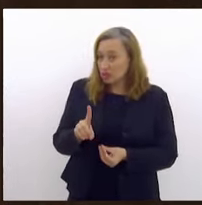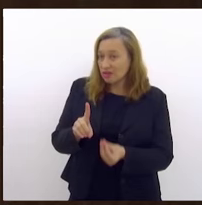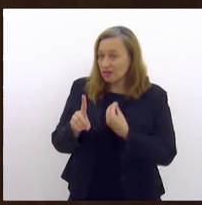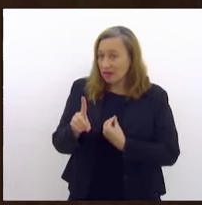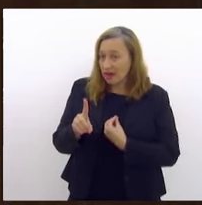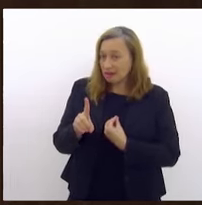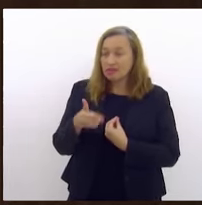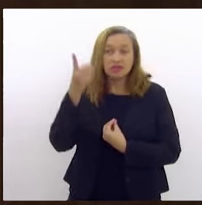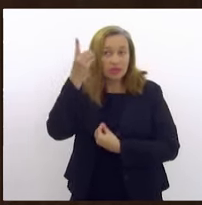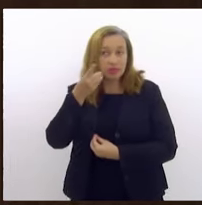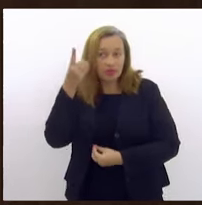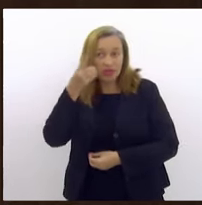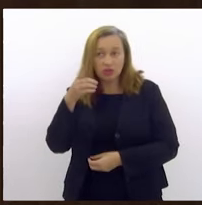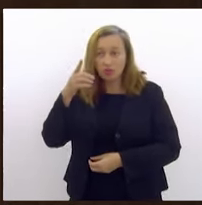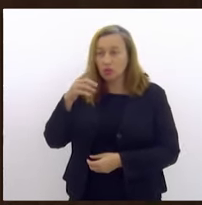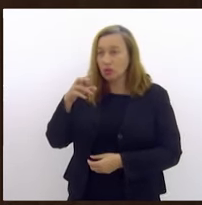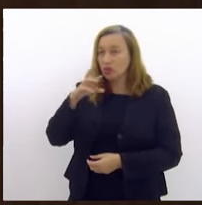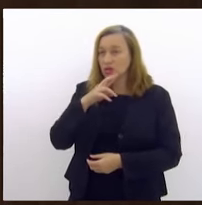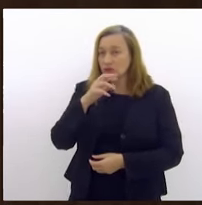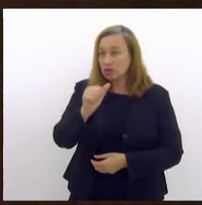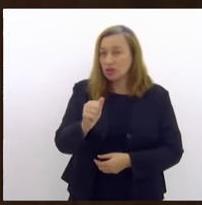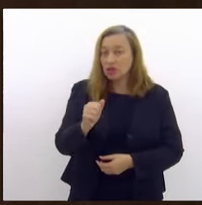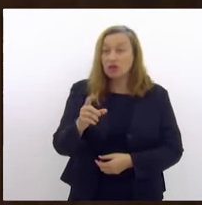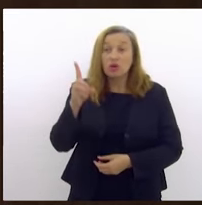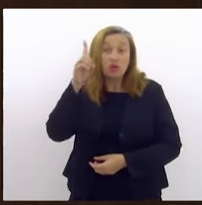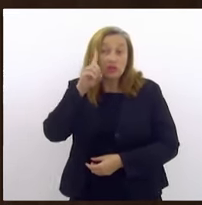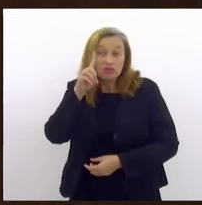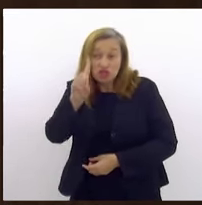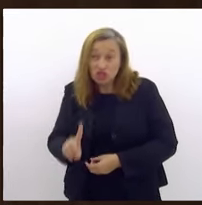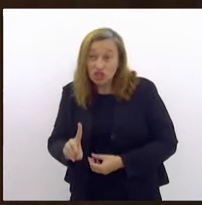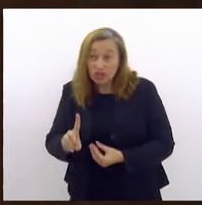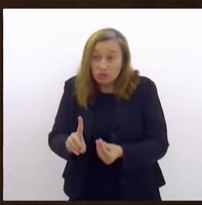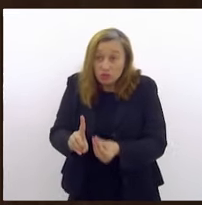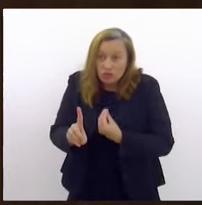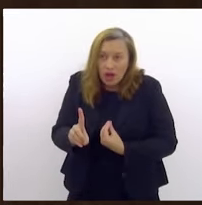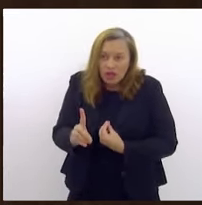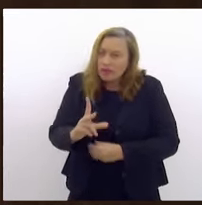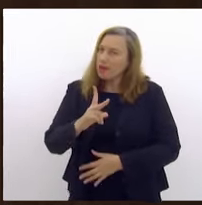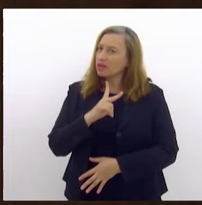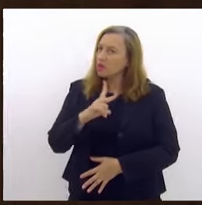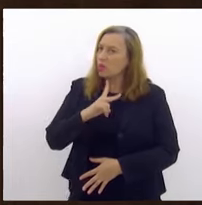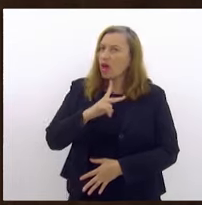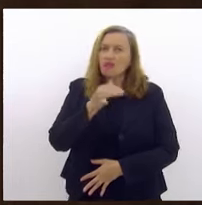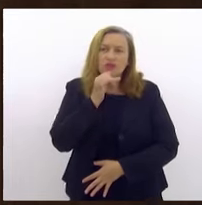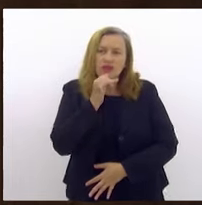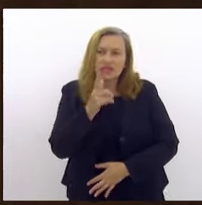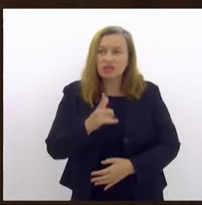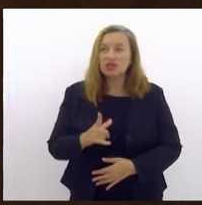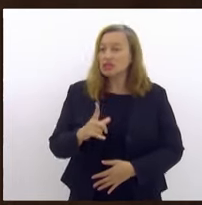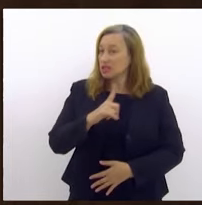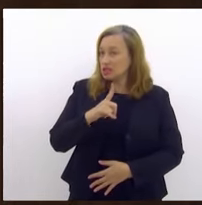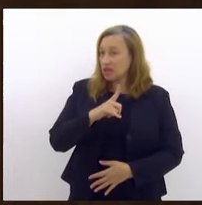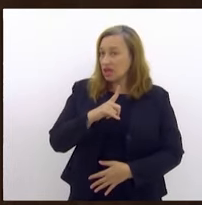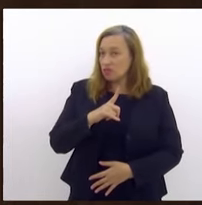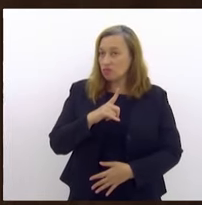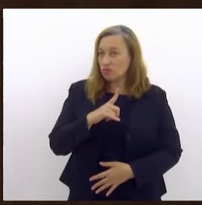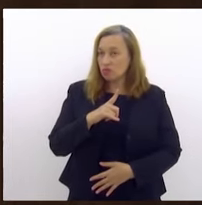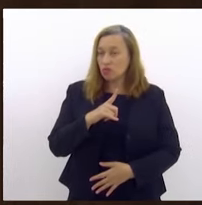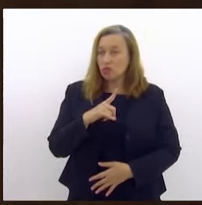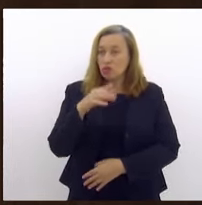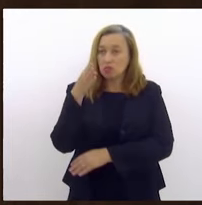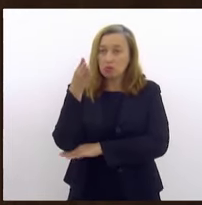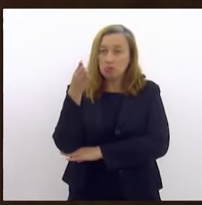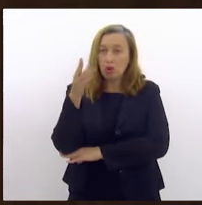Amorim. No meu entender, o direito adquirido é uma questão até mais pessoal. Vou dar um exemplo aqui. Você tem uma pensão, ou você